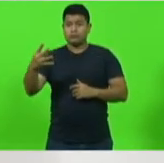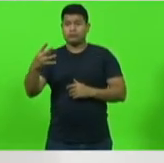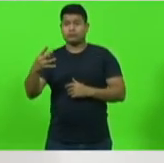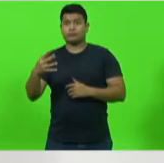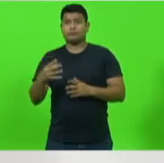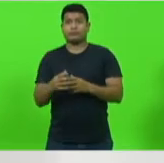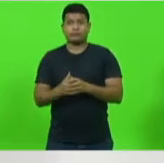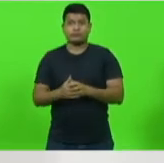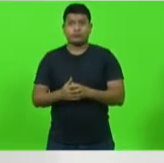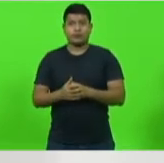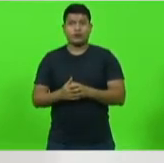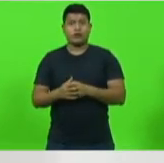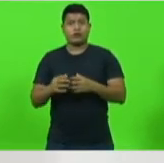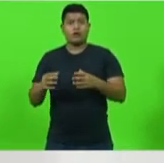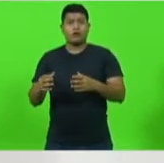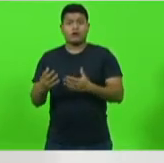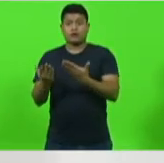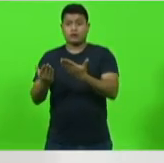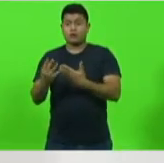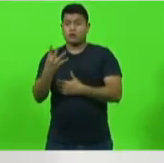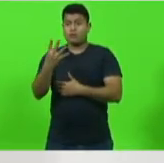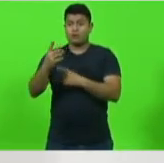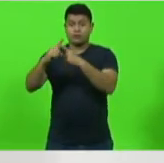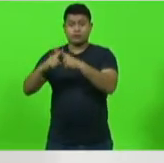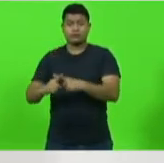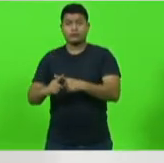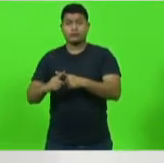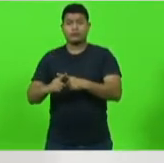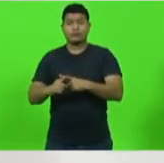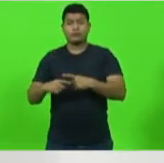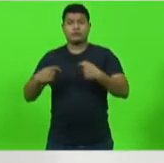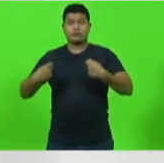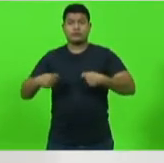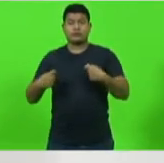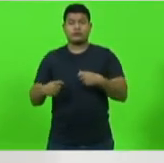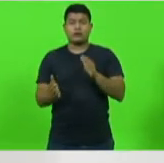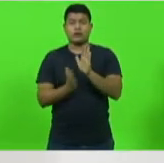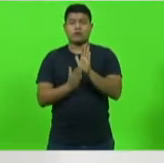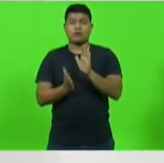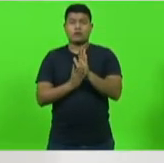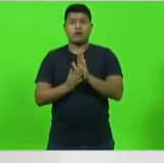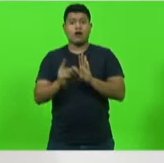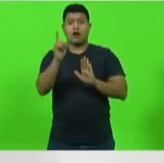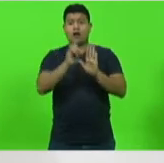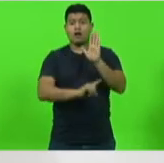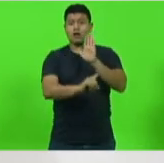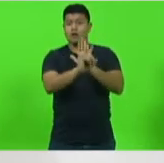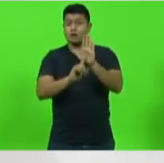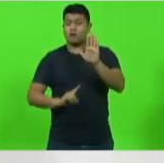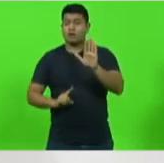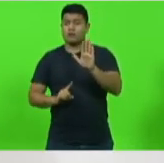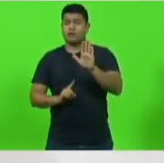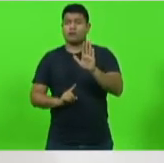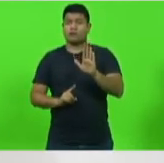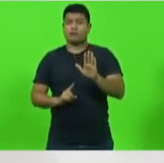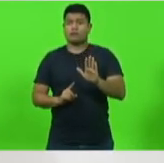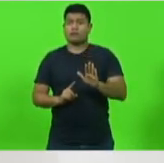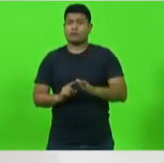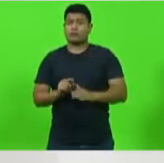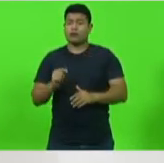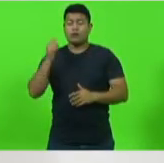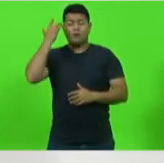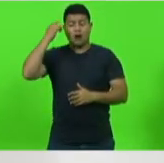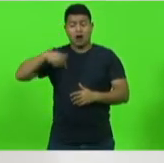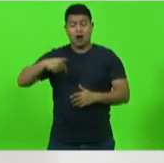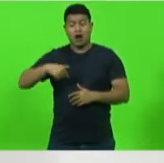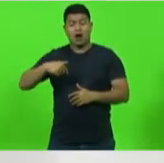corporações deve ser de 4 vezes, deveria ter proposto a revogação da lei. Pelo que me consta, senhor presidente, não há nenhum projeto desse teor